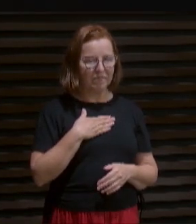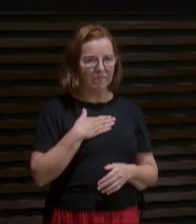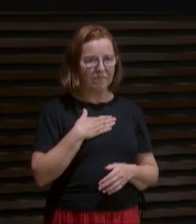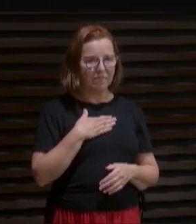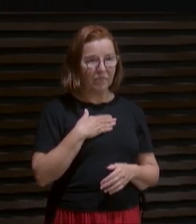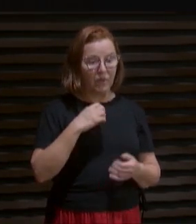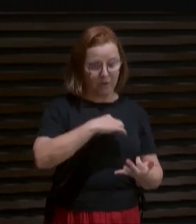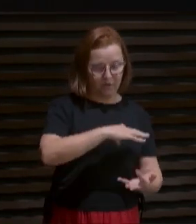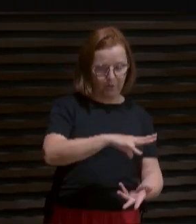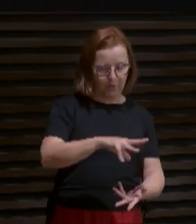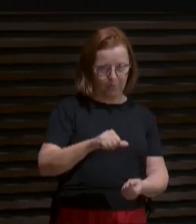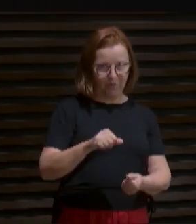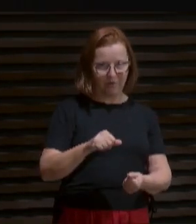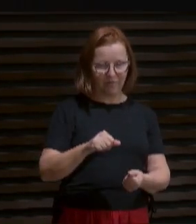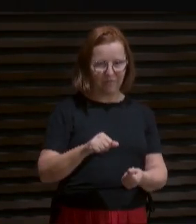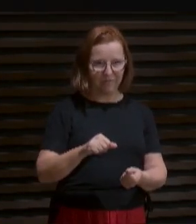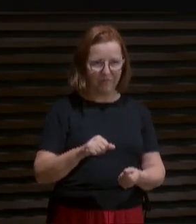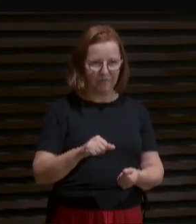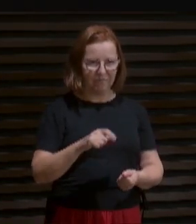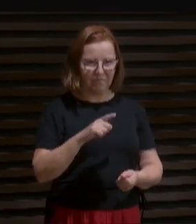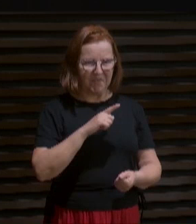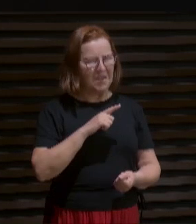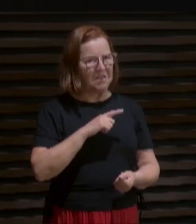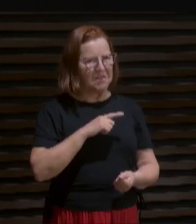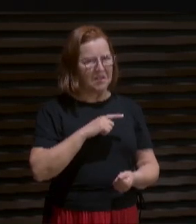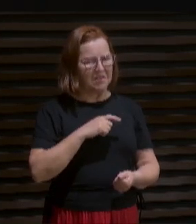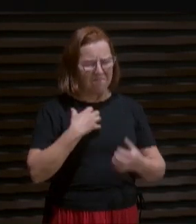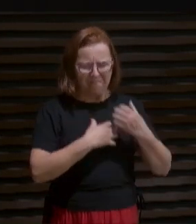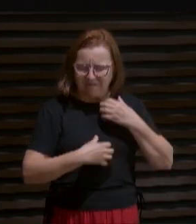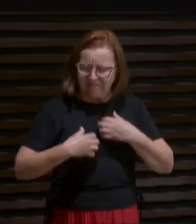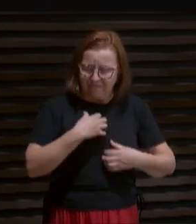No mundo passais por aflições,